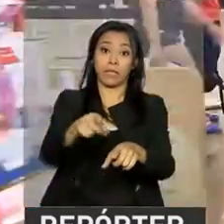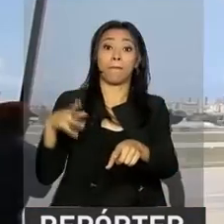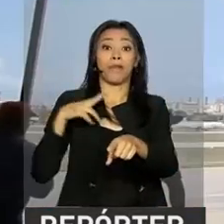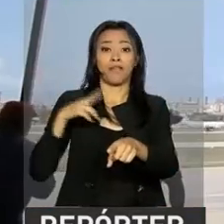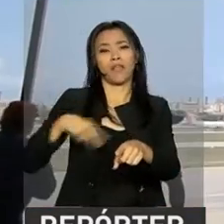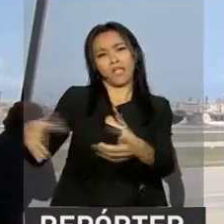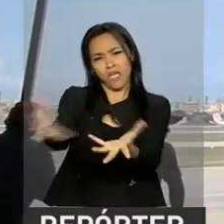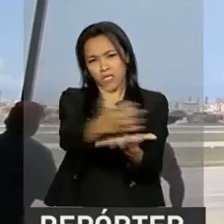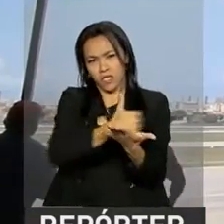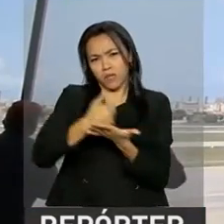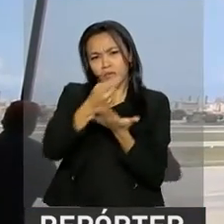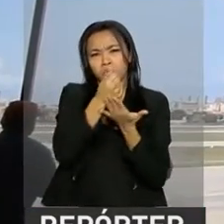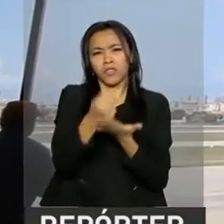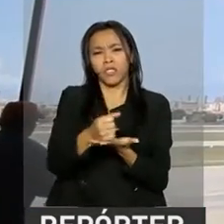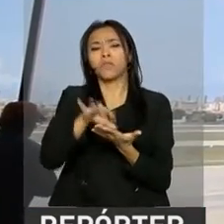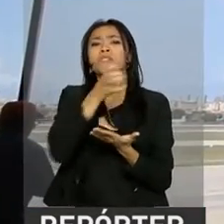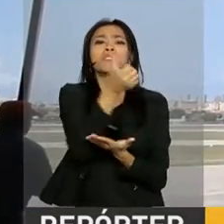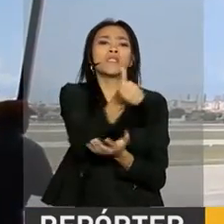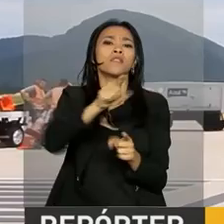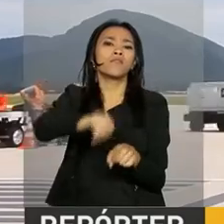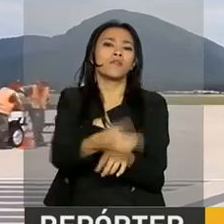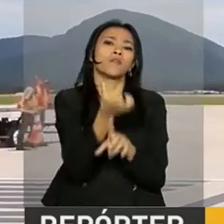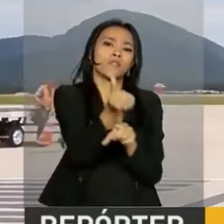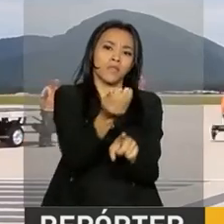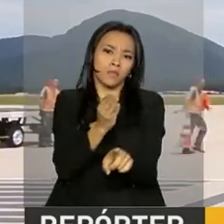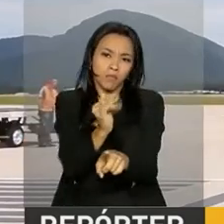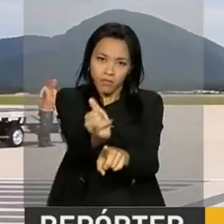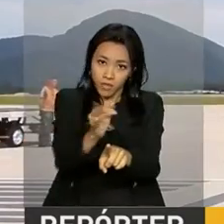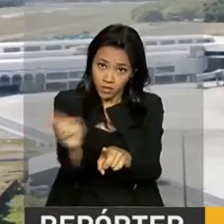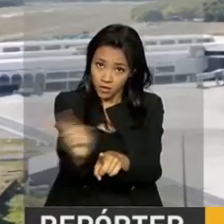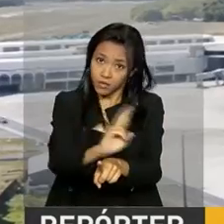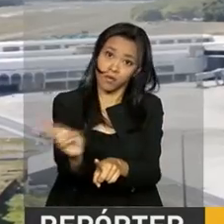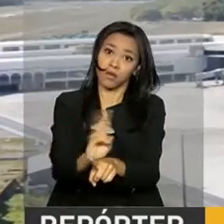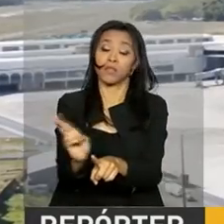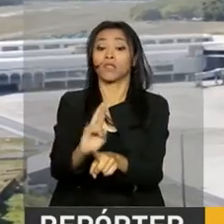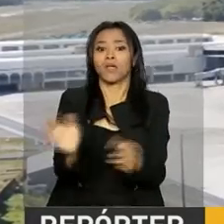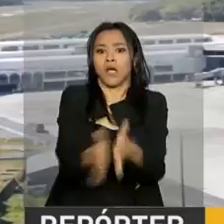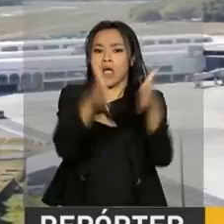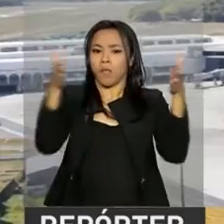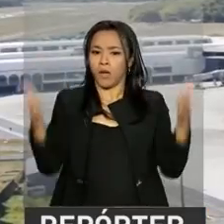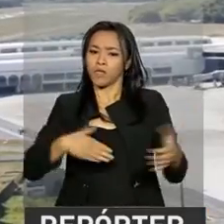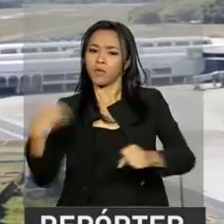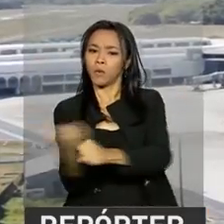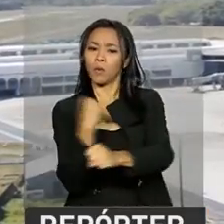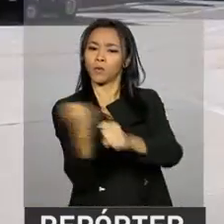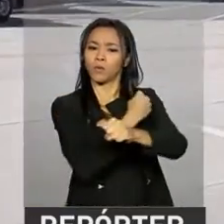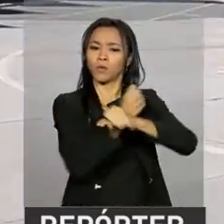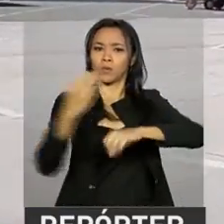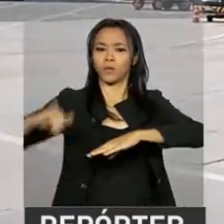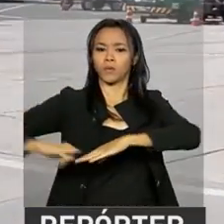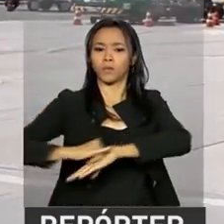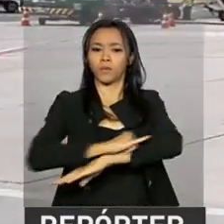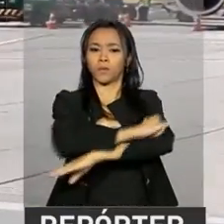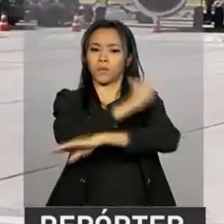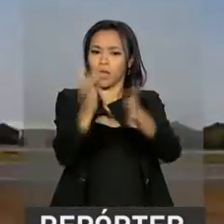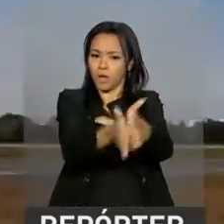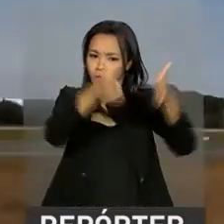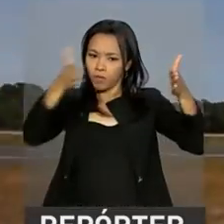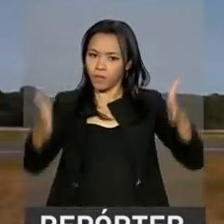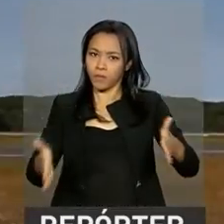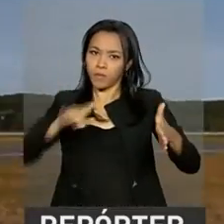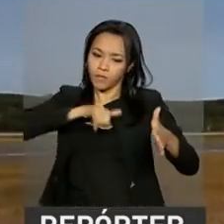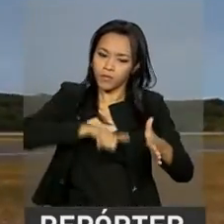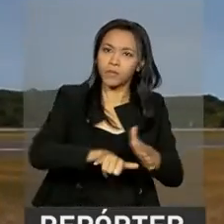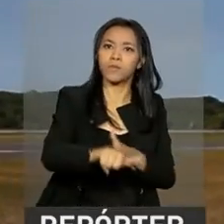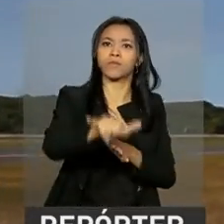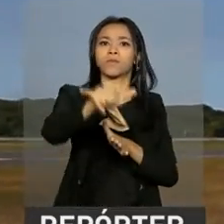aeroportos recebam investimentos de 6,6 bilhões de reais em ampliação e construção de terminais, pátios de aeronaves e